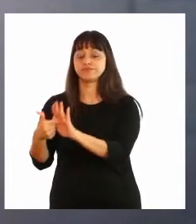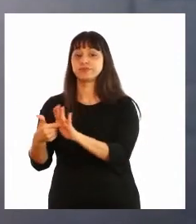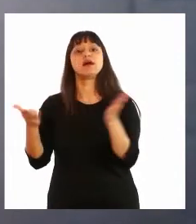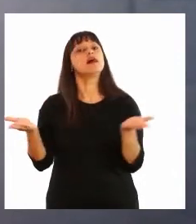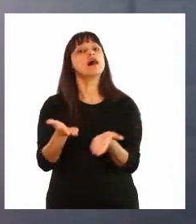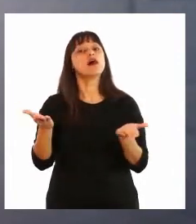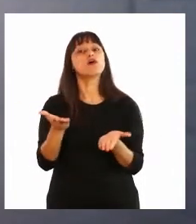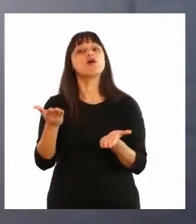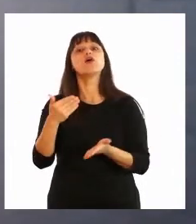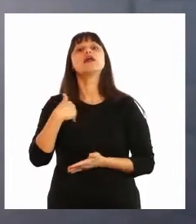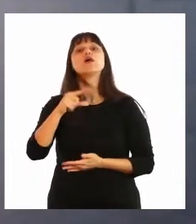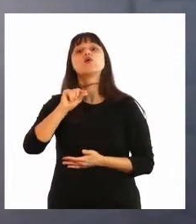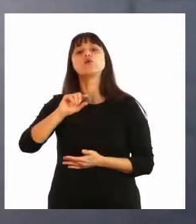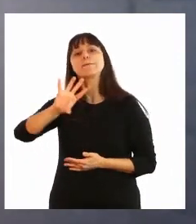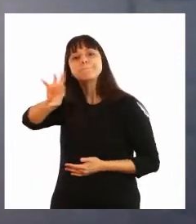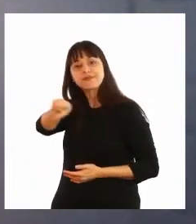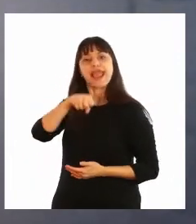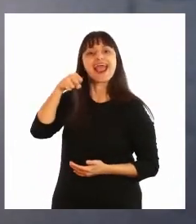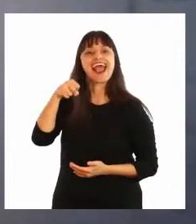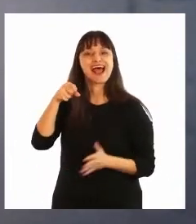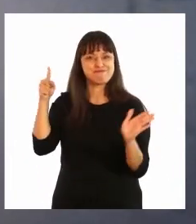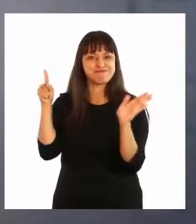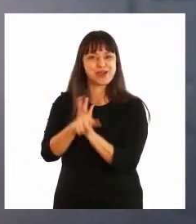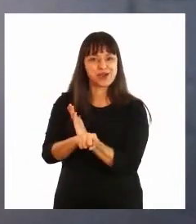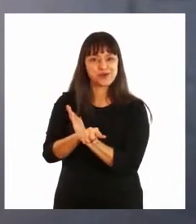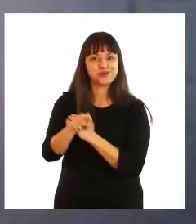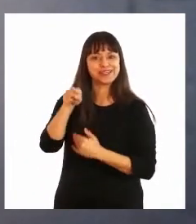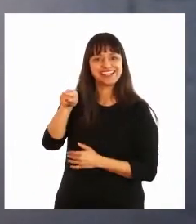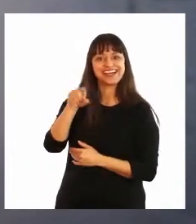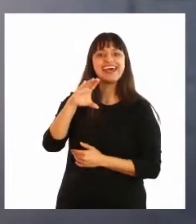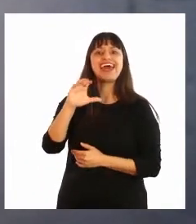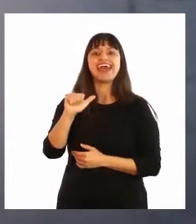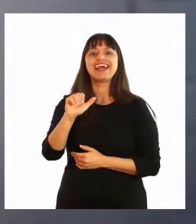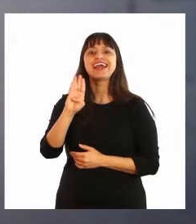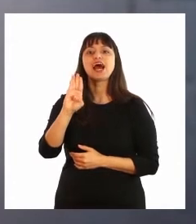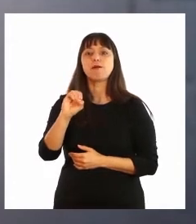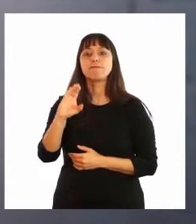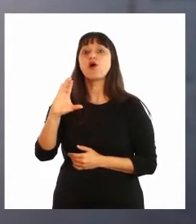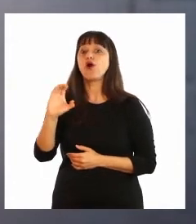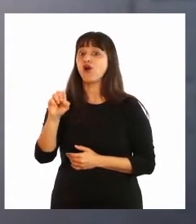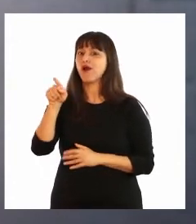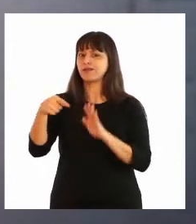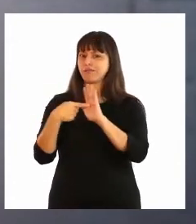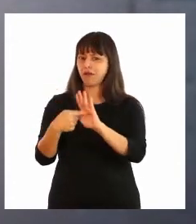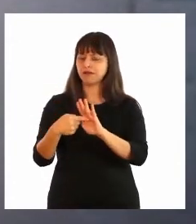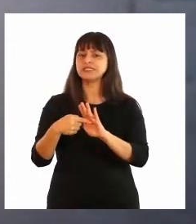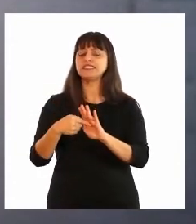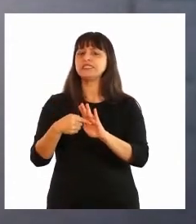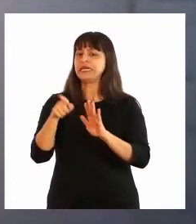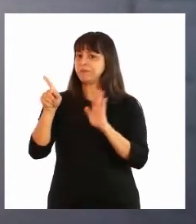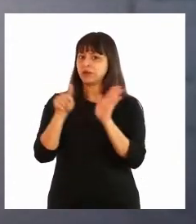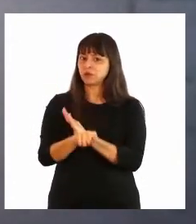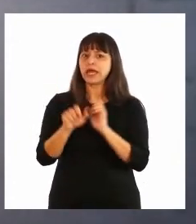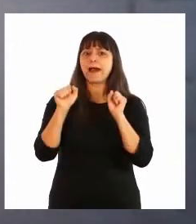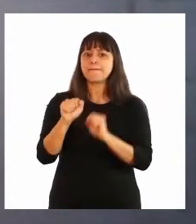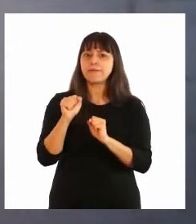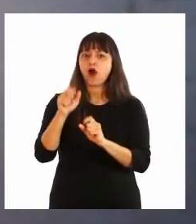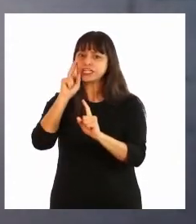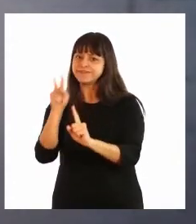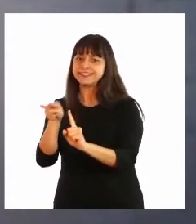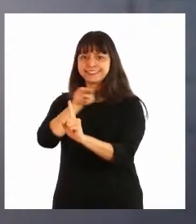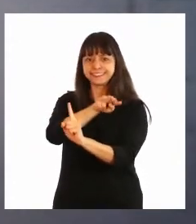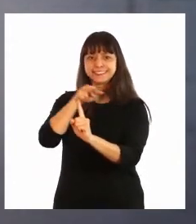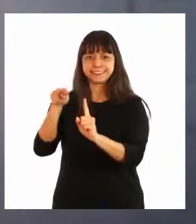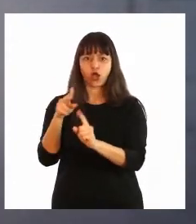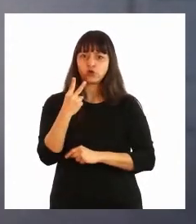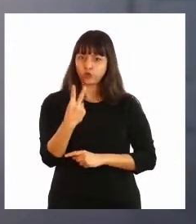pergunta final que o Caboclo lança para nós, né? Pode mais de uma visão de mundo coabitar o mesmo lugar? Pode